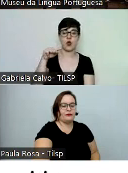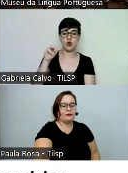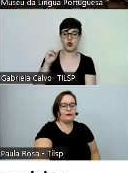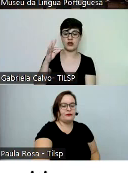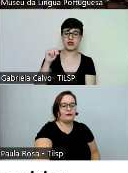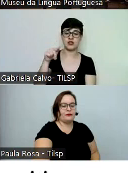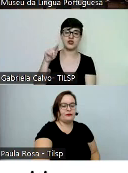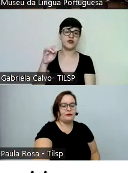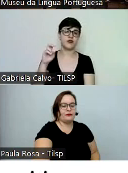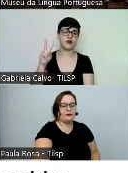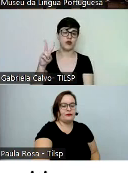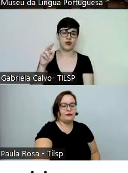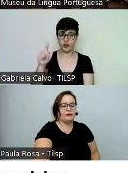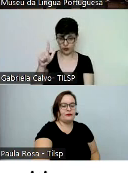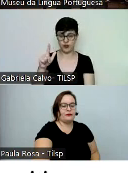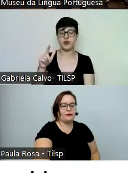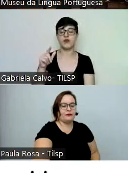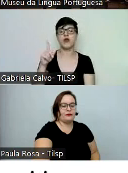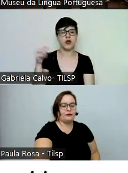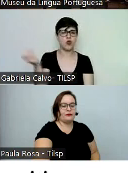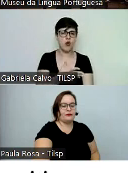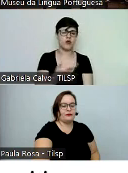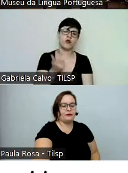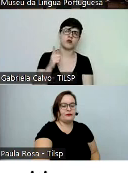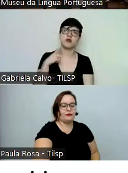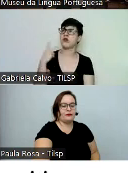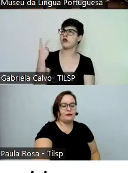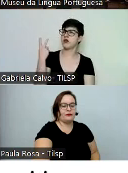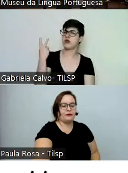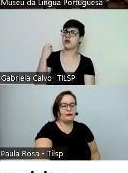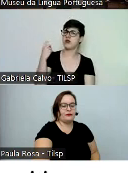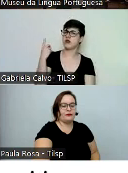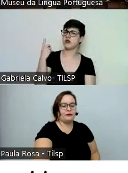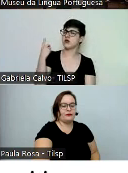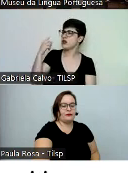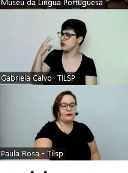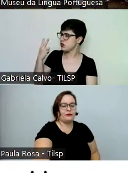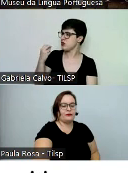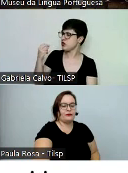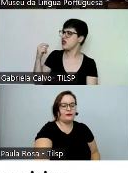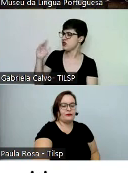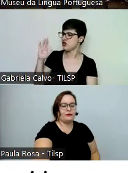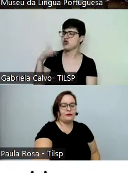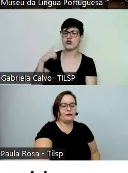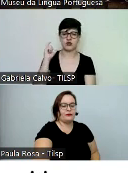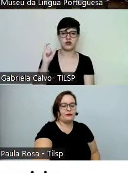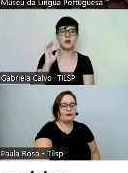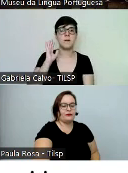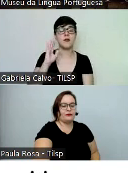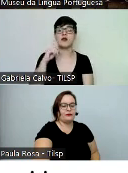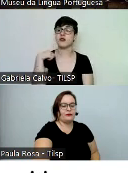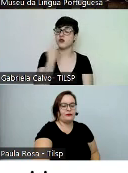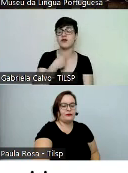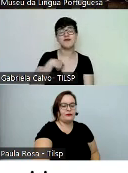vem patrimônio material e material vem desde 2007 pelo menos mas é fundamental para